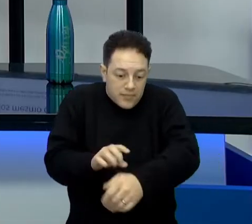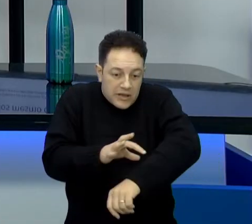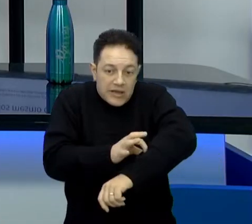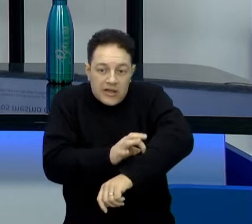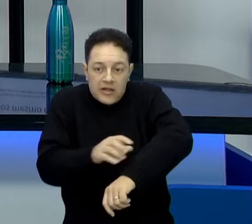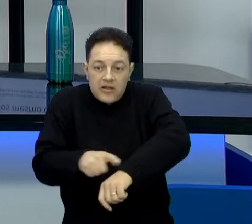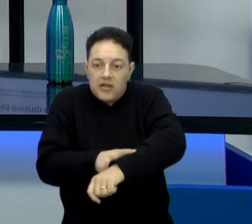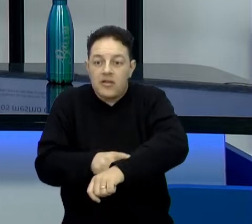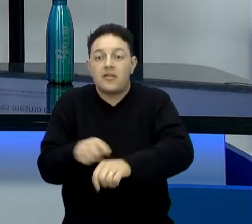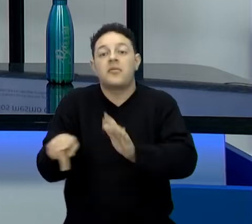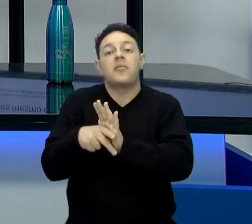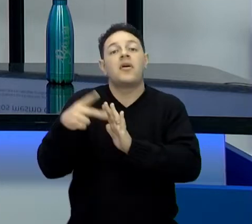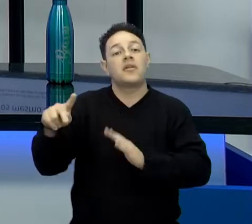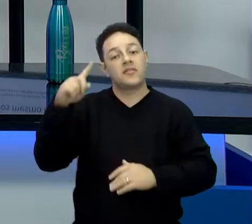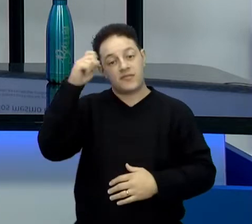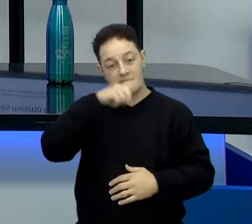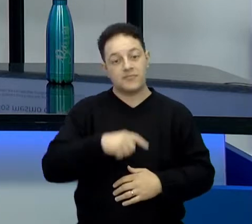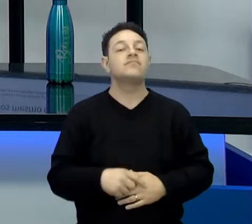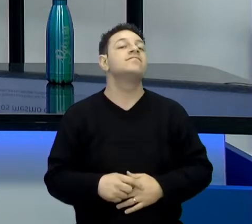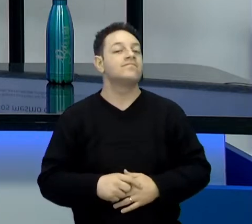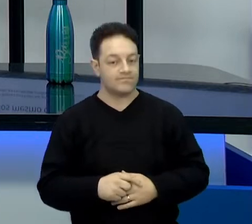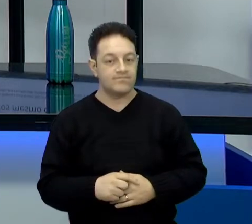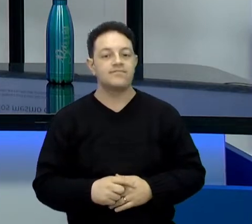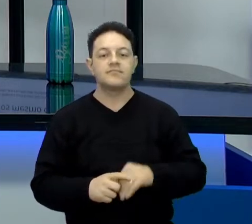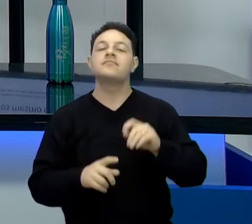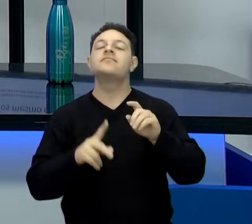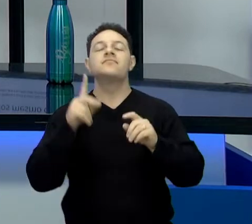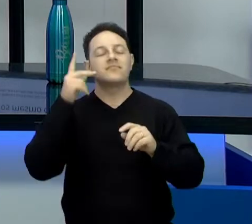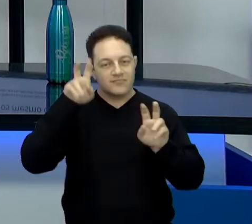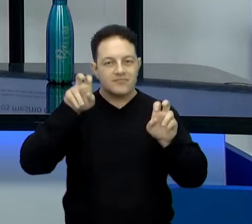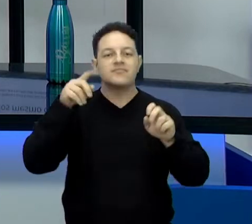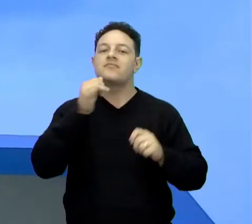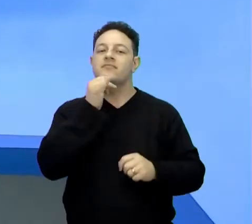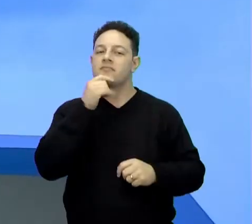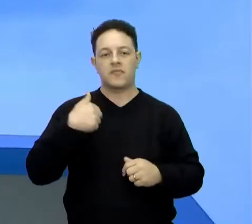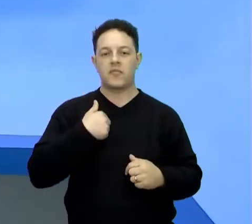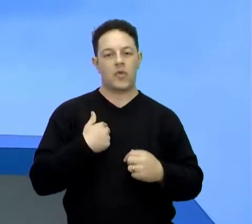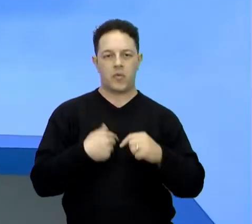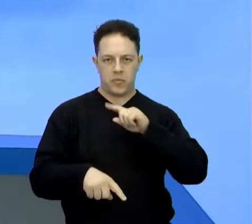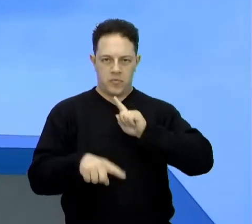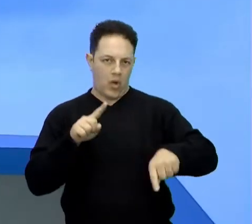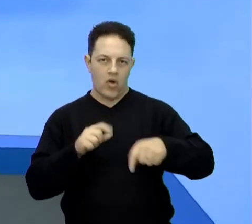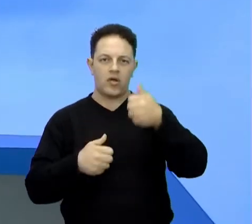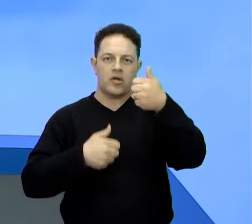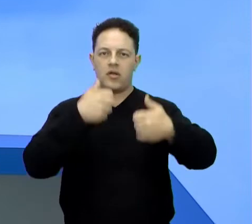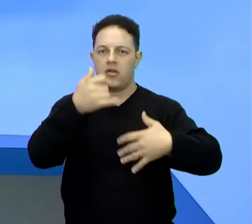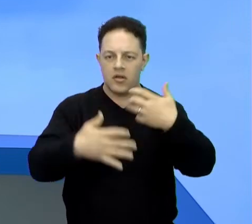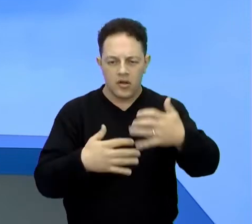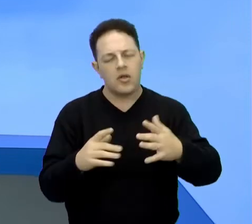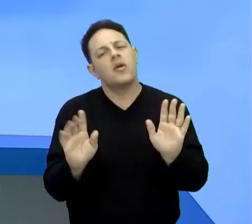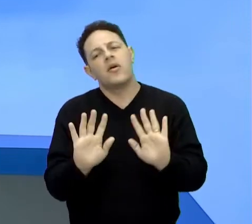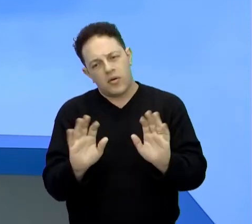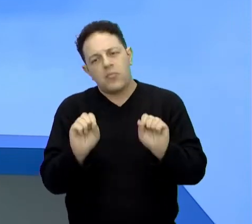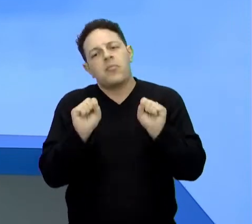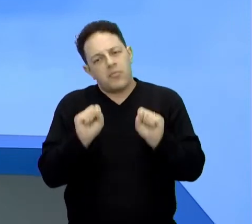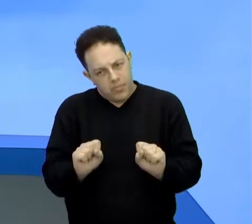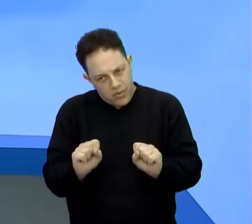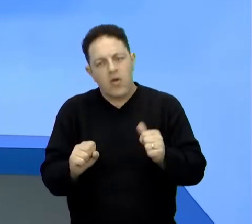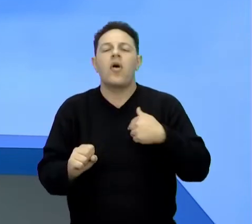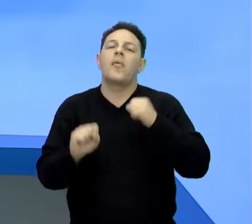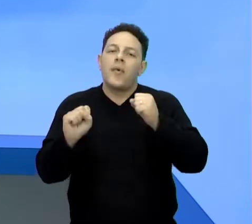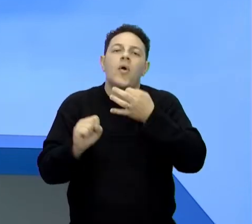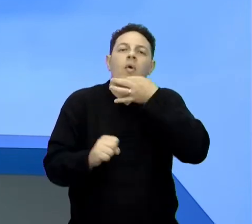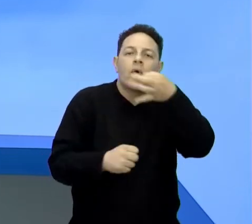tem uma questão muito importante sobre essa questão de lugar de fala, né? Não é que eu não possa apresentar soluções, eu posso e devo